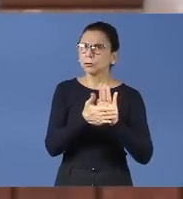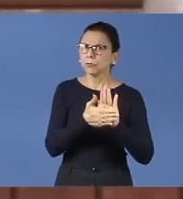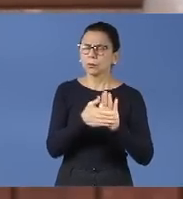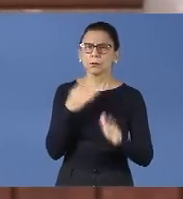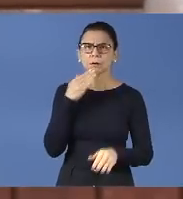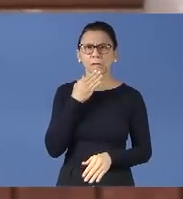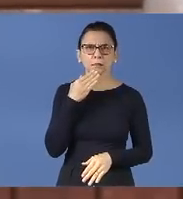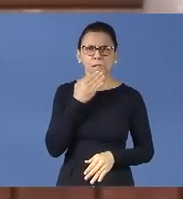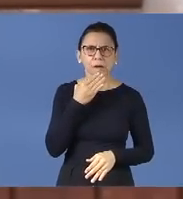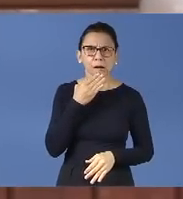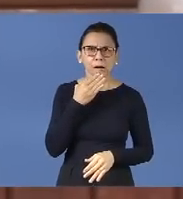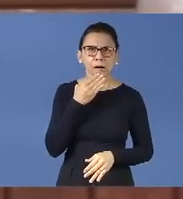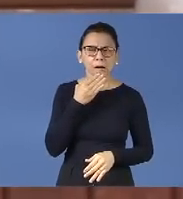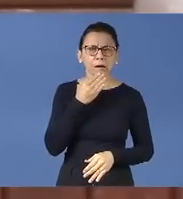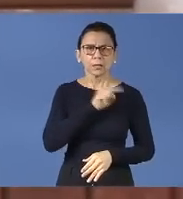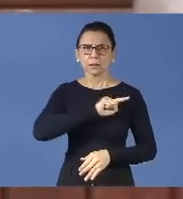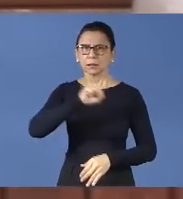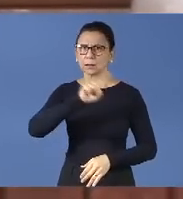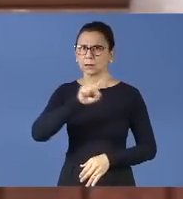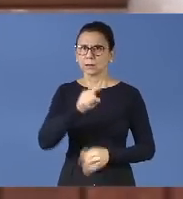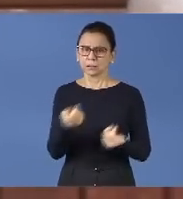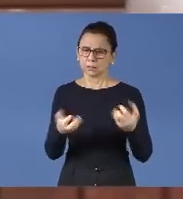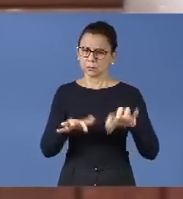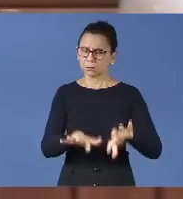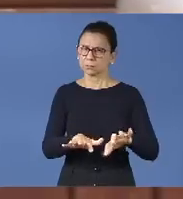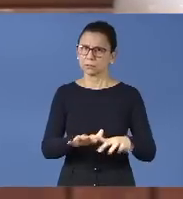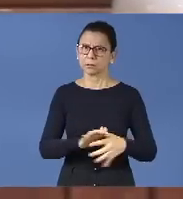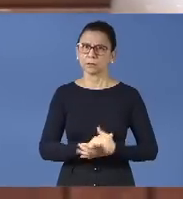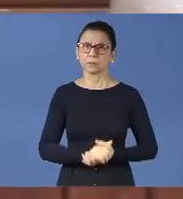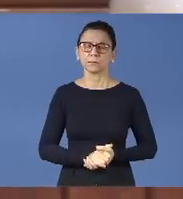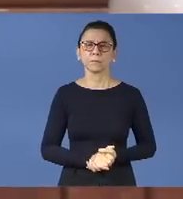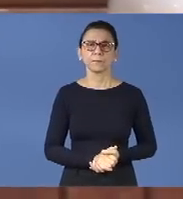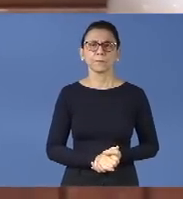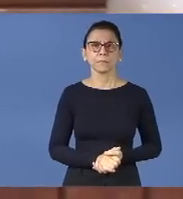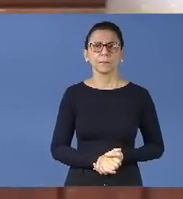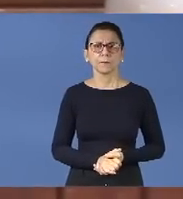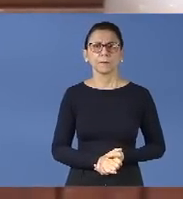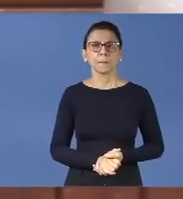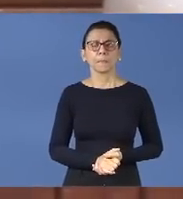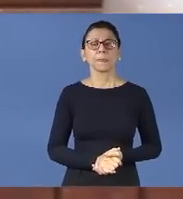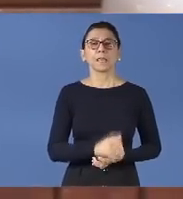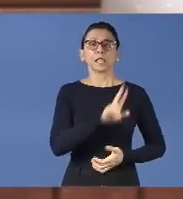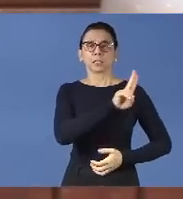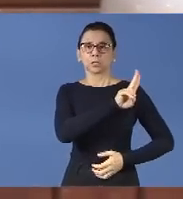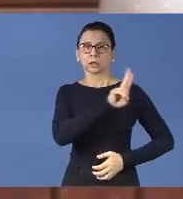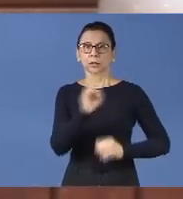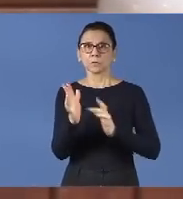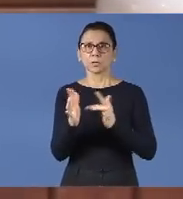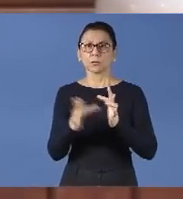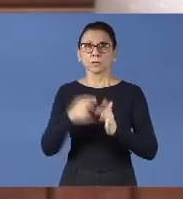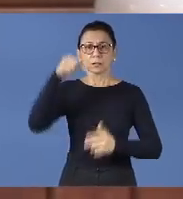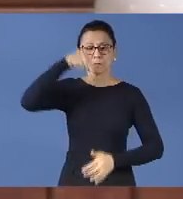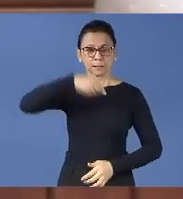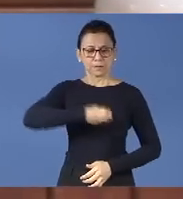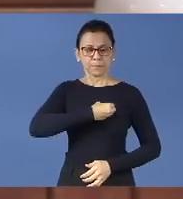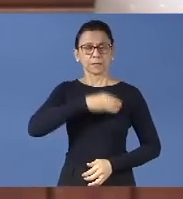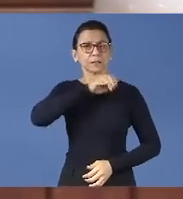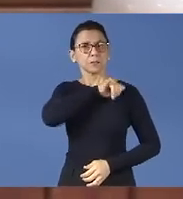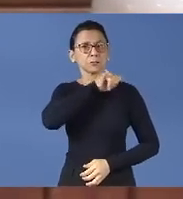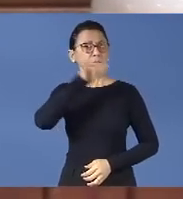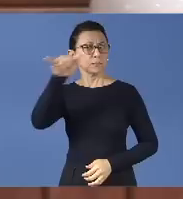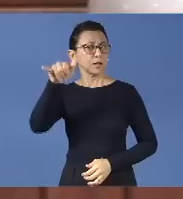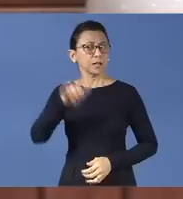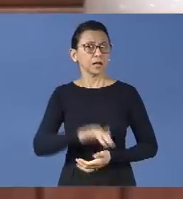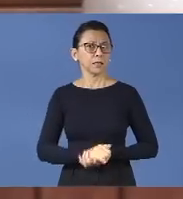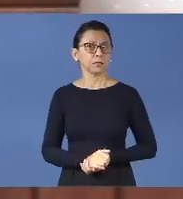de maneira nenhuma. E aqui nós estamos falando aqui em nome de Jesus, em nome do Senhor, não estamos falando em